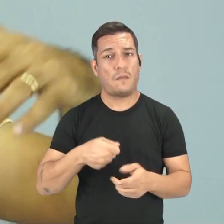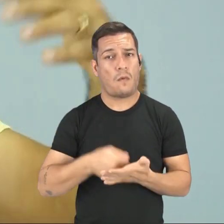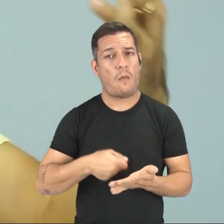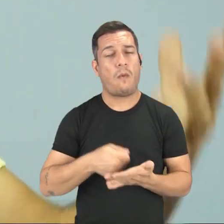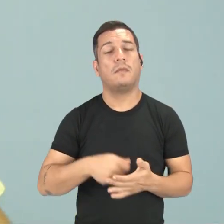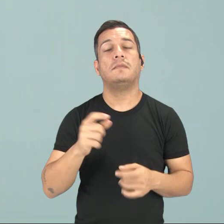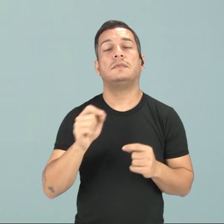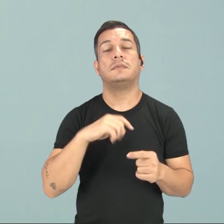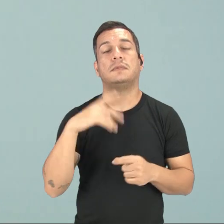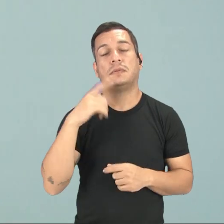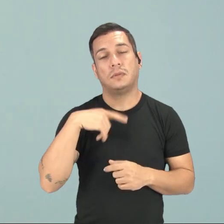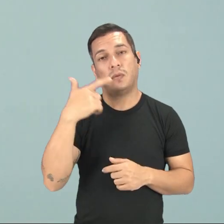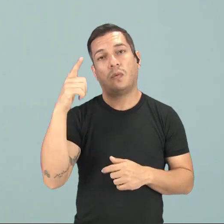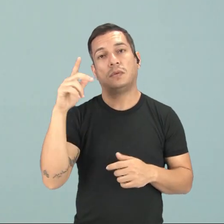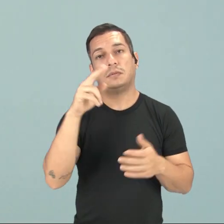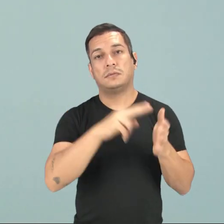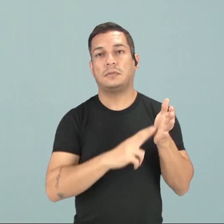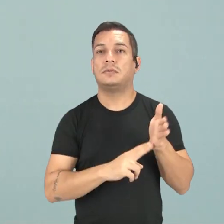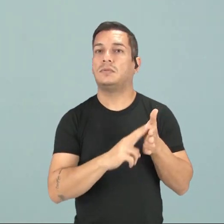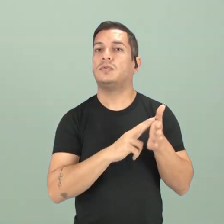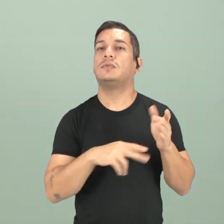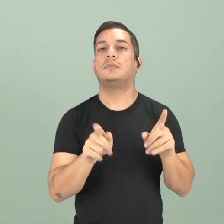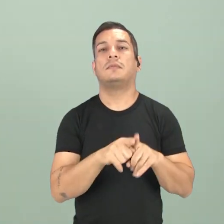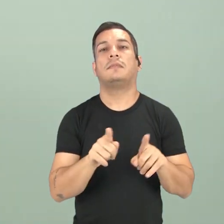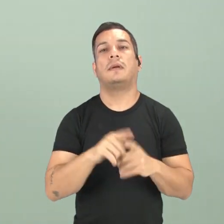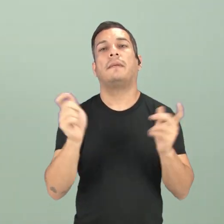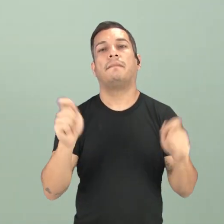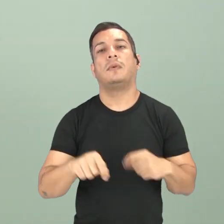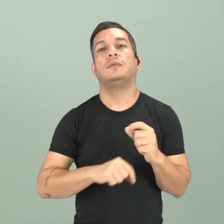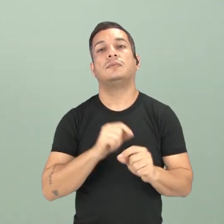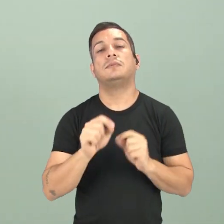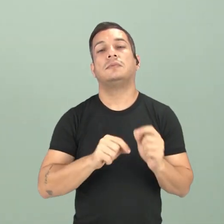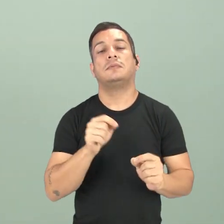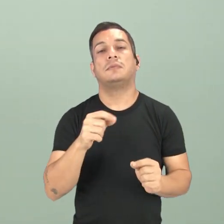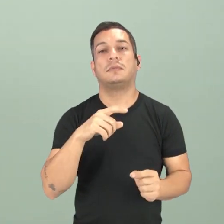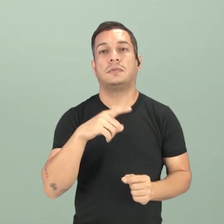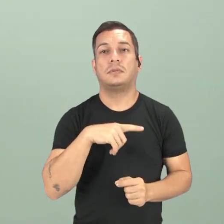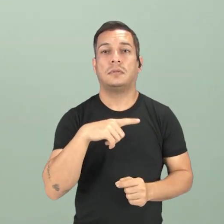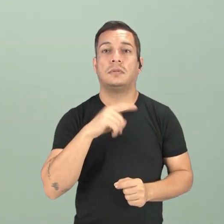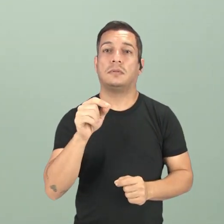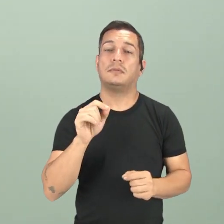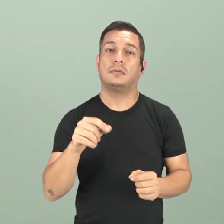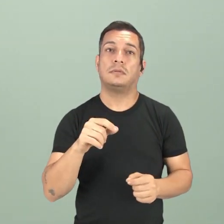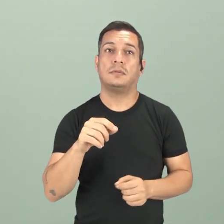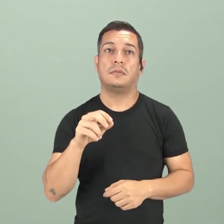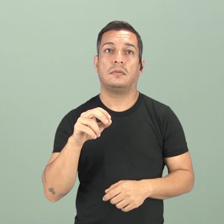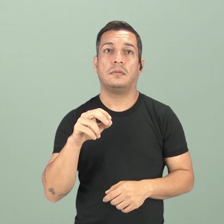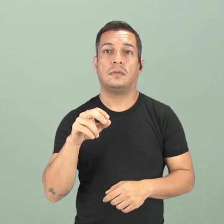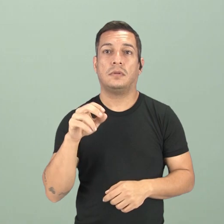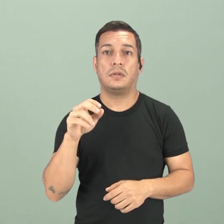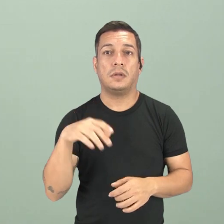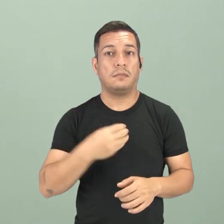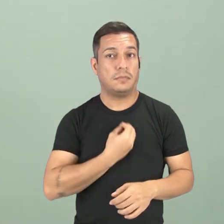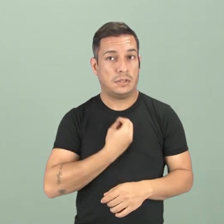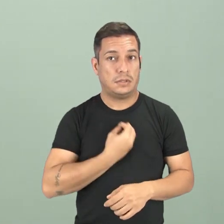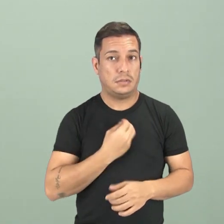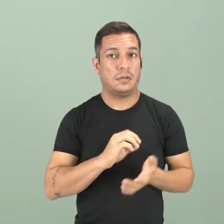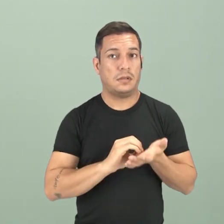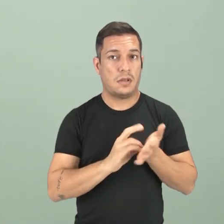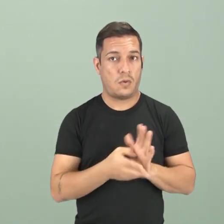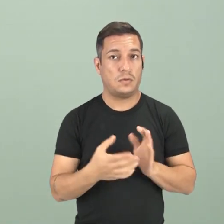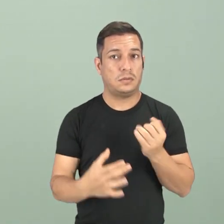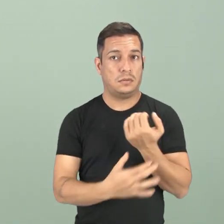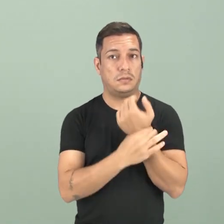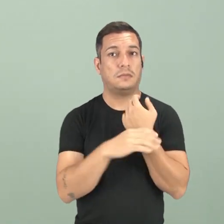ele, mas como outras nações também possam fazer parte da cadeira permanente da ONU de segurança, para